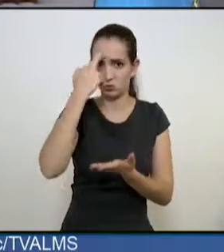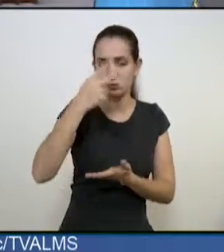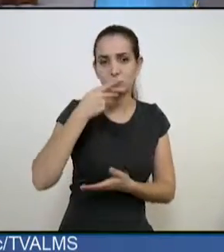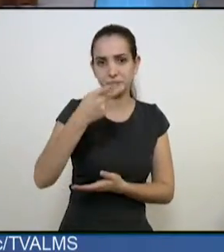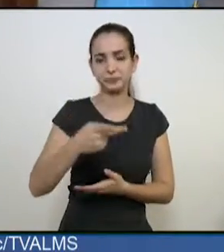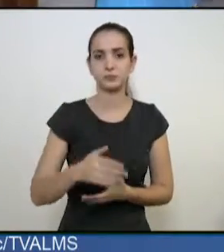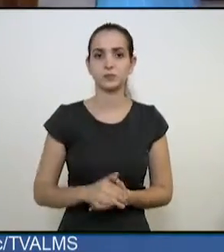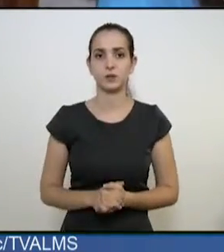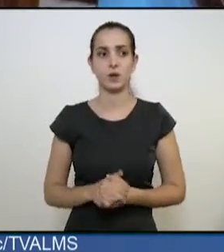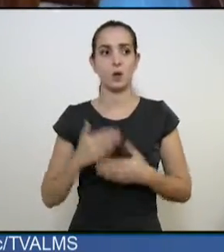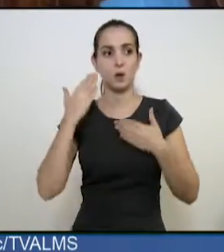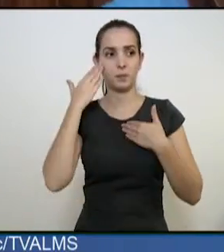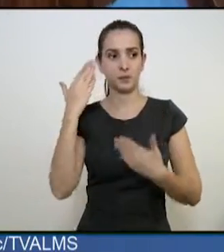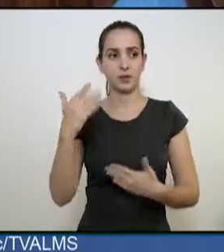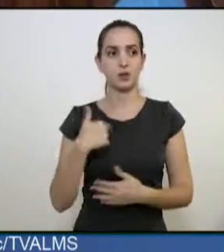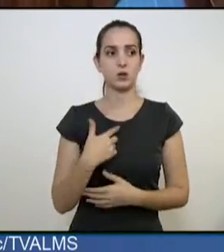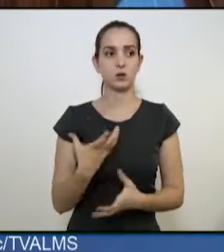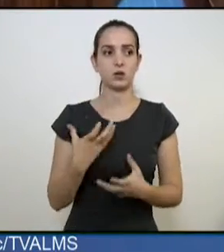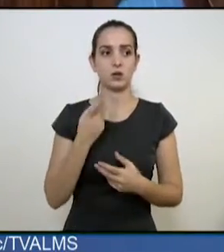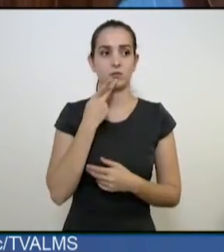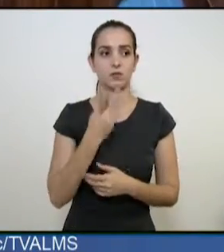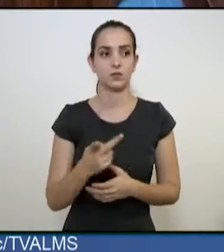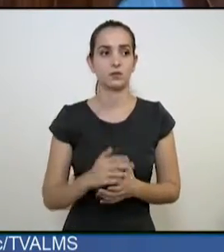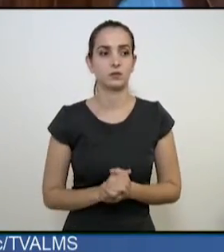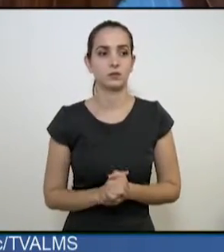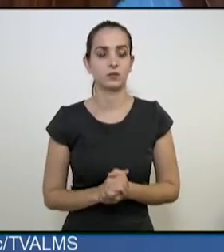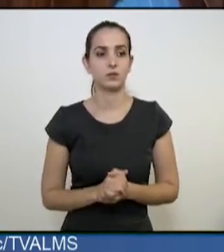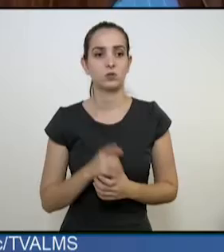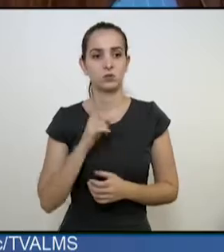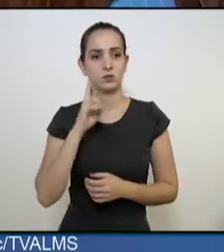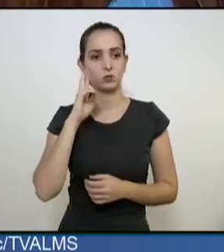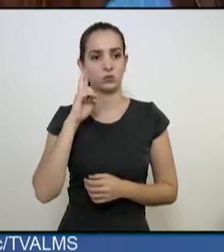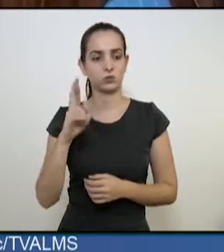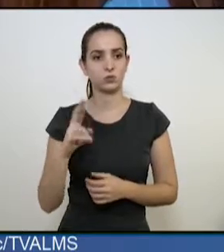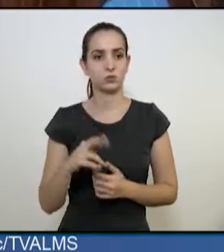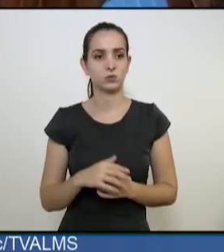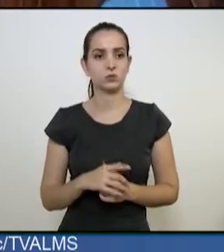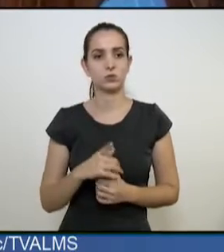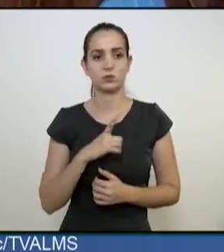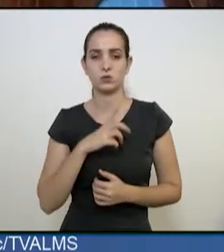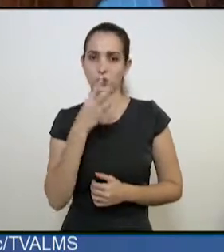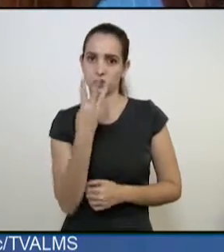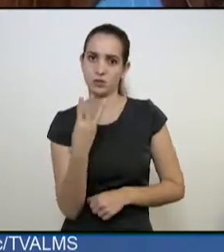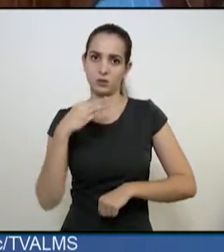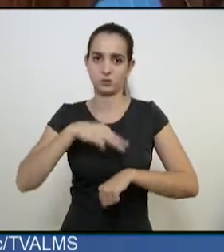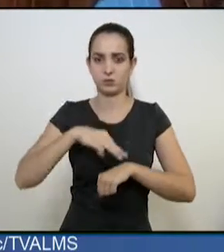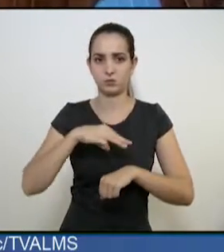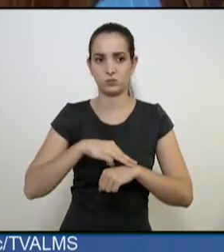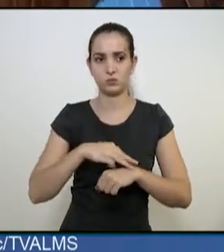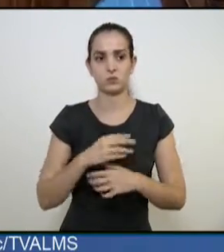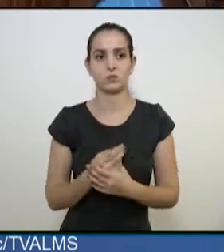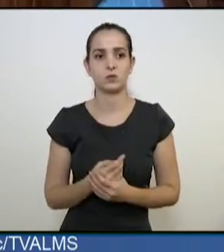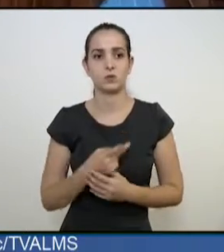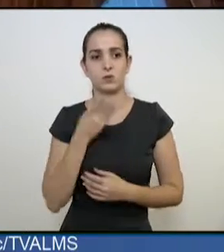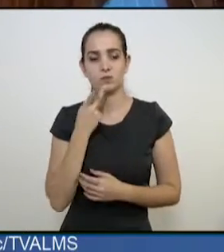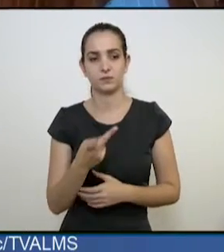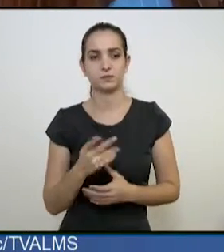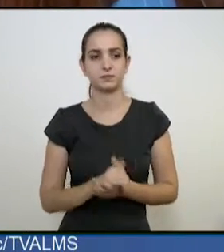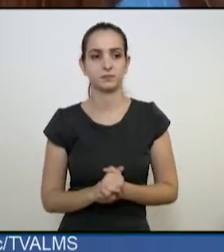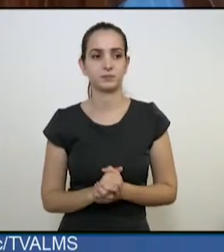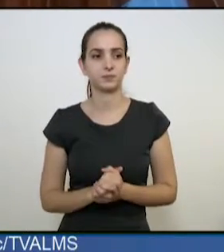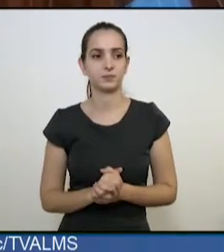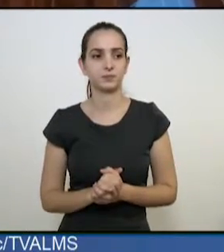Excelência. Eu quero dizer para encerrar... Da presidência, comunico o ilustre orador que está na tribuna que disporá de 3 minutos para o seu pronunciamento.